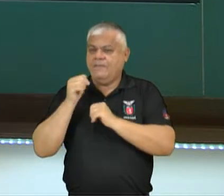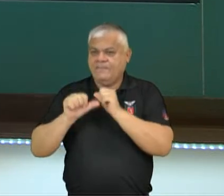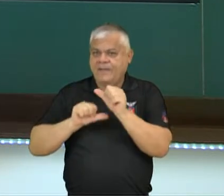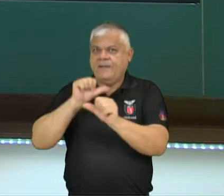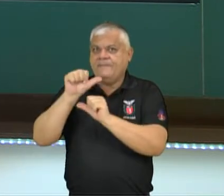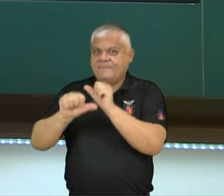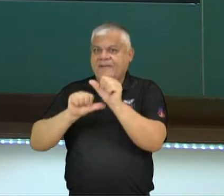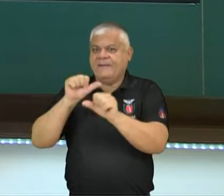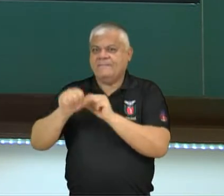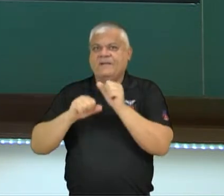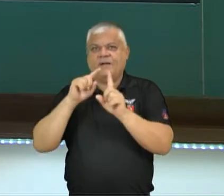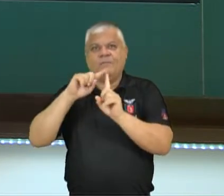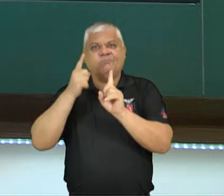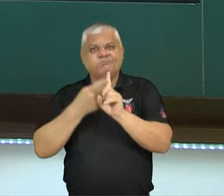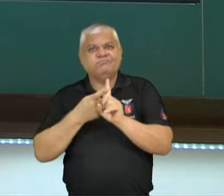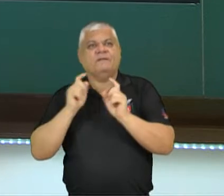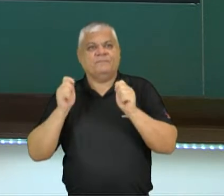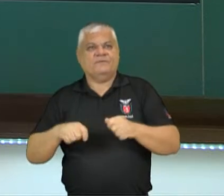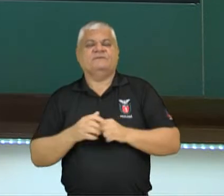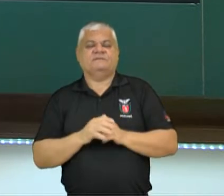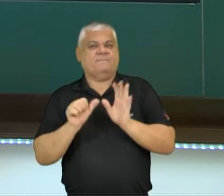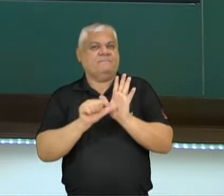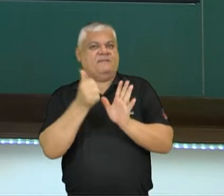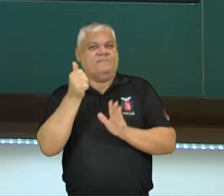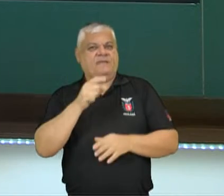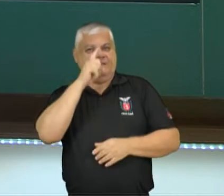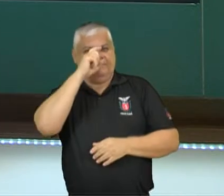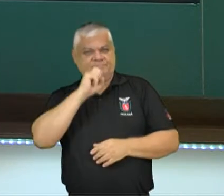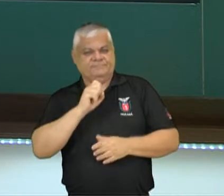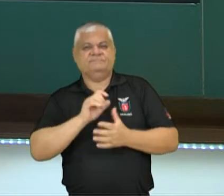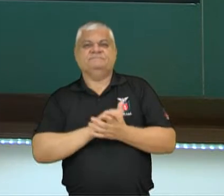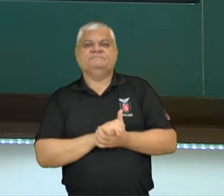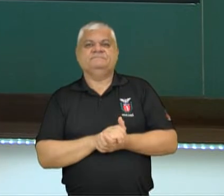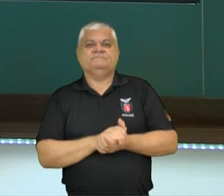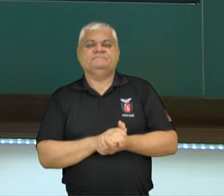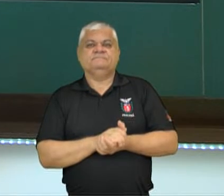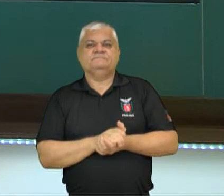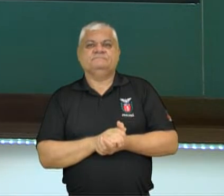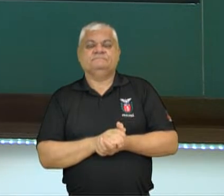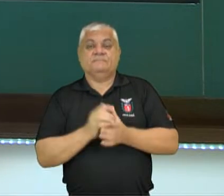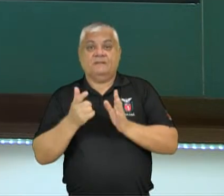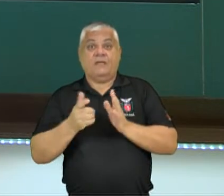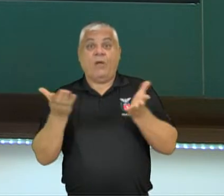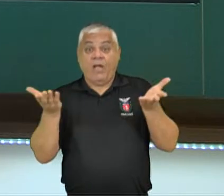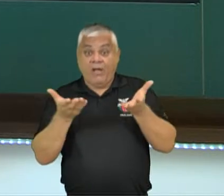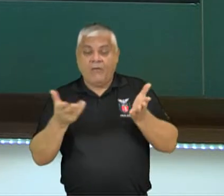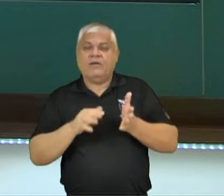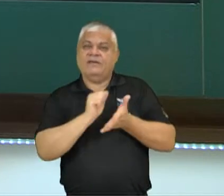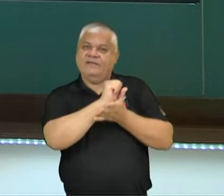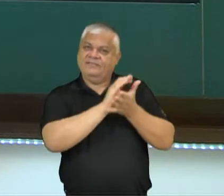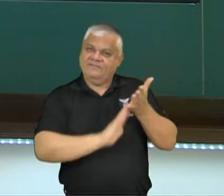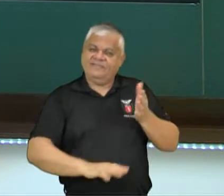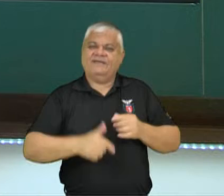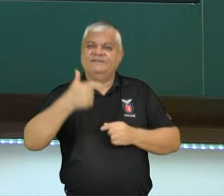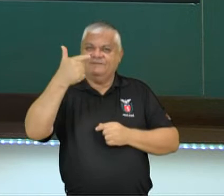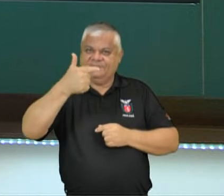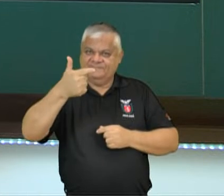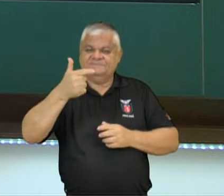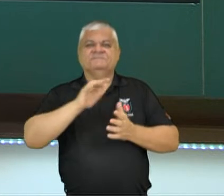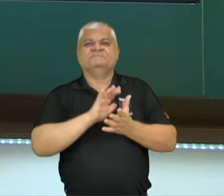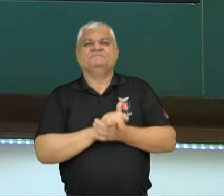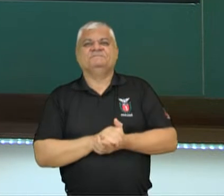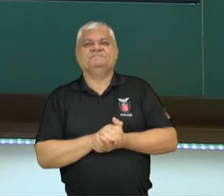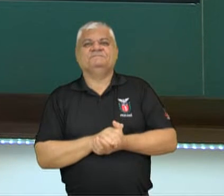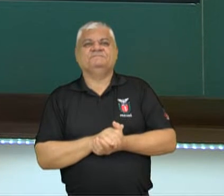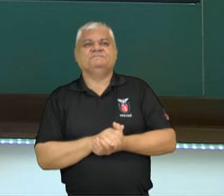reprodutiva da vida a partir da primeira menstruação. E antes da gente dar continuidade, nossa segunda atividade da